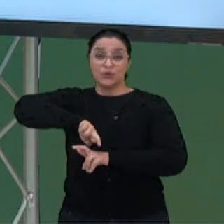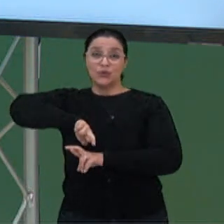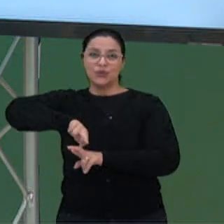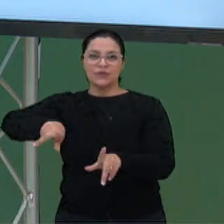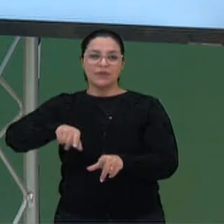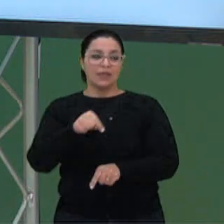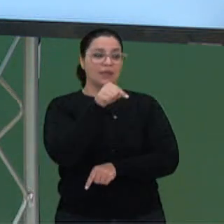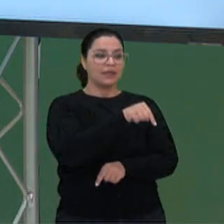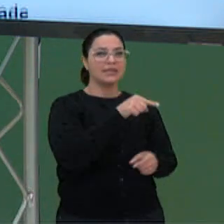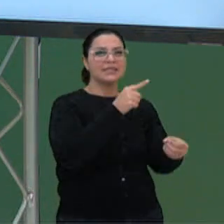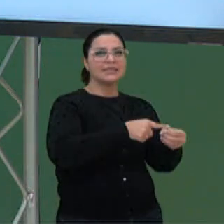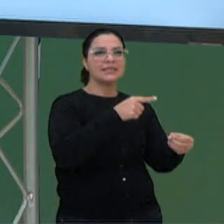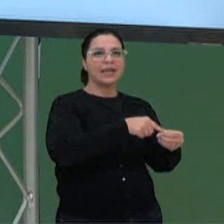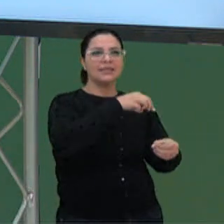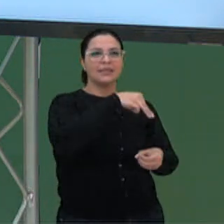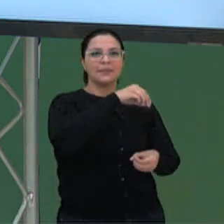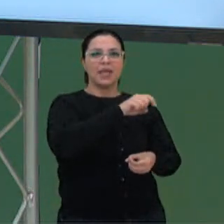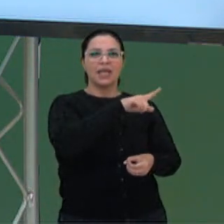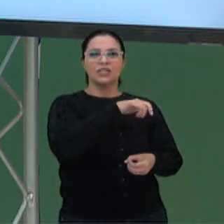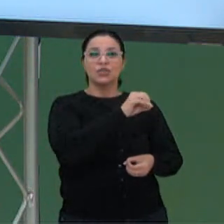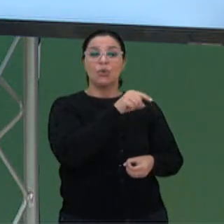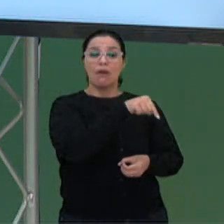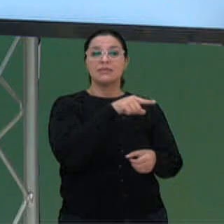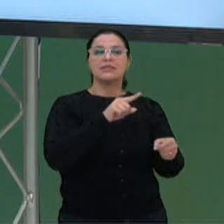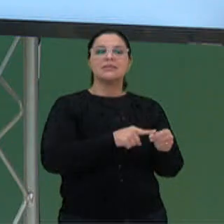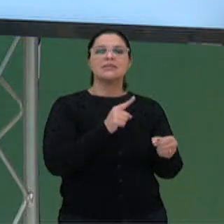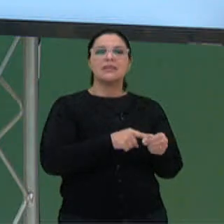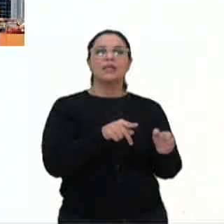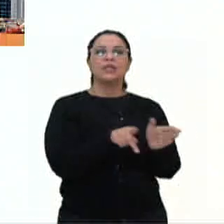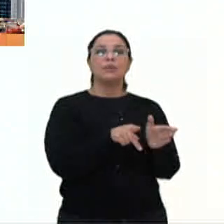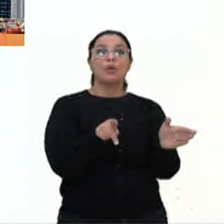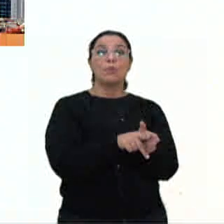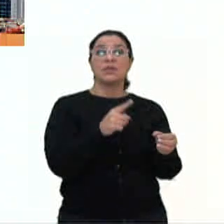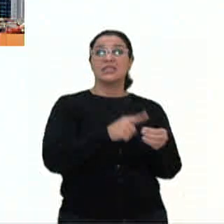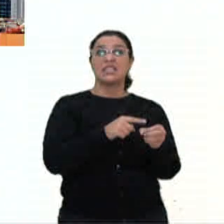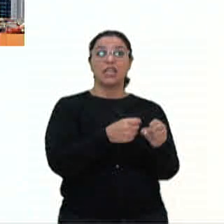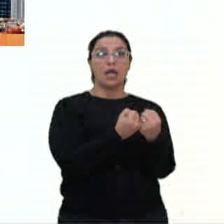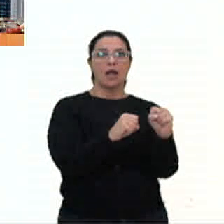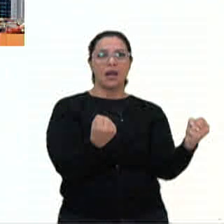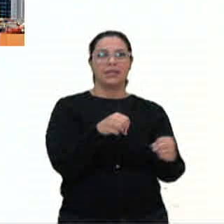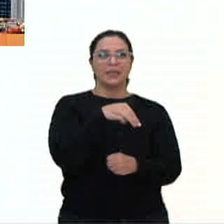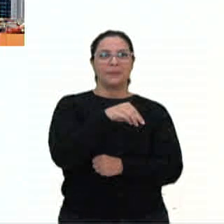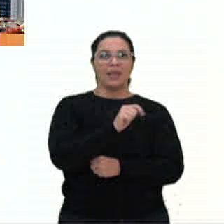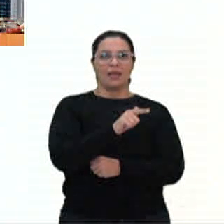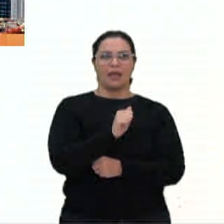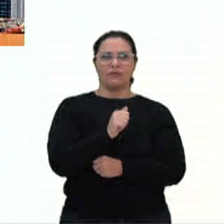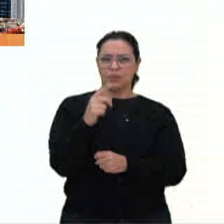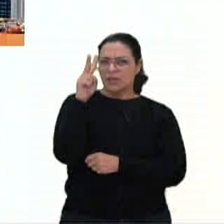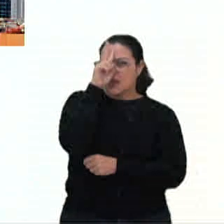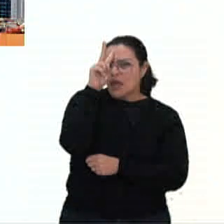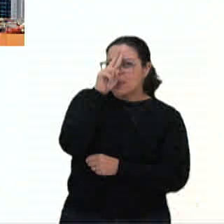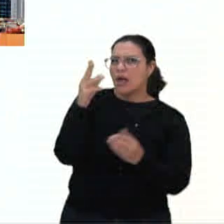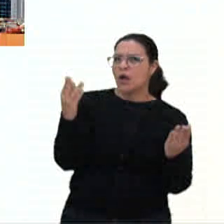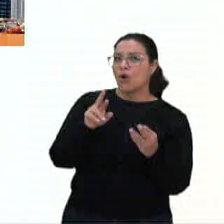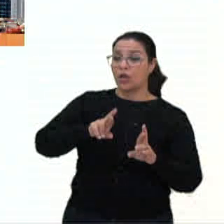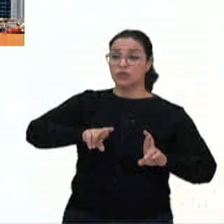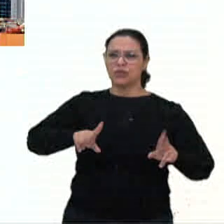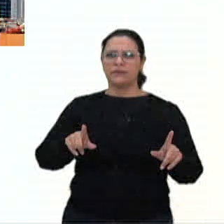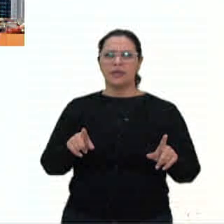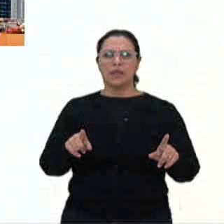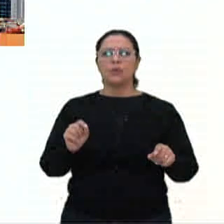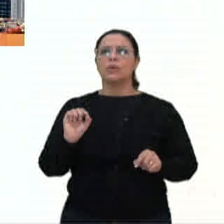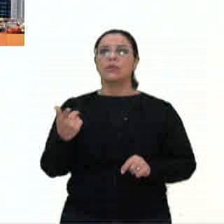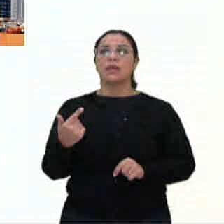da Cidade do México, que a gente chama ela de megacidade. Então, vamos relembrar um pouquinho qual é a diferença entre